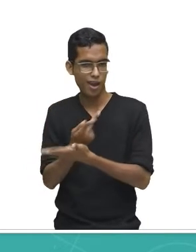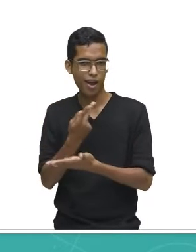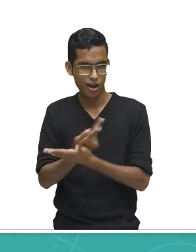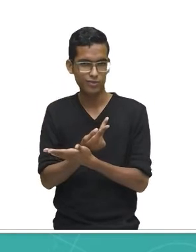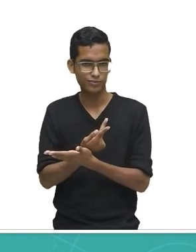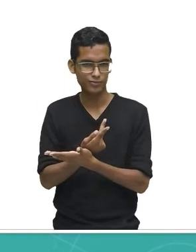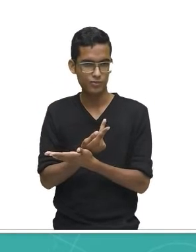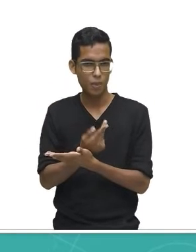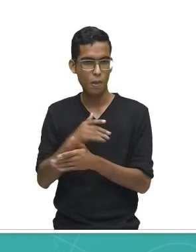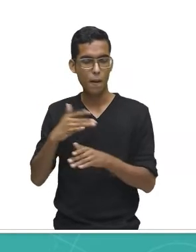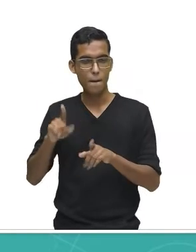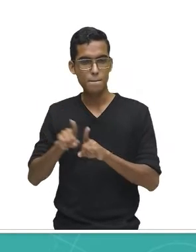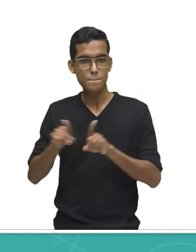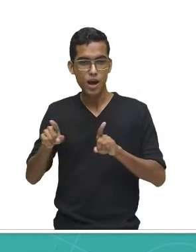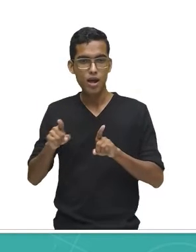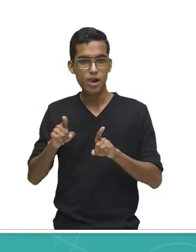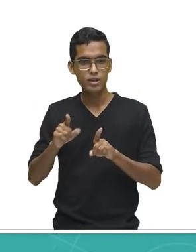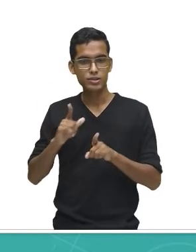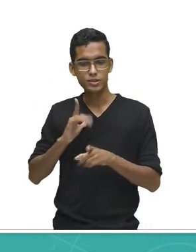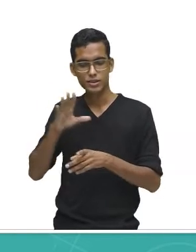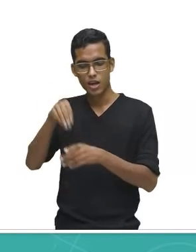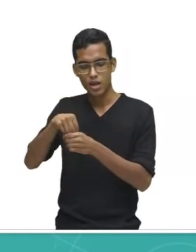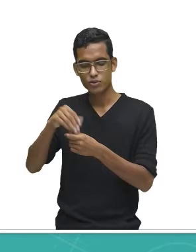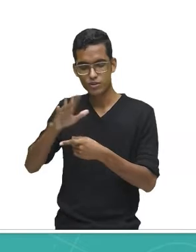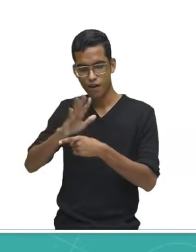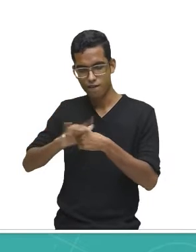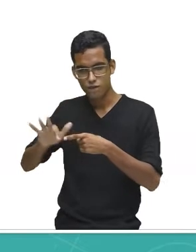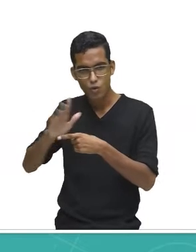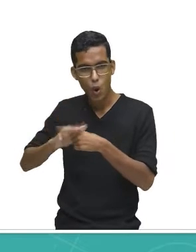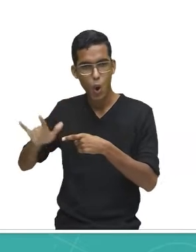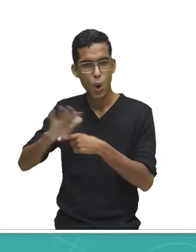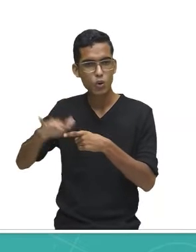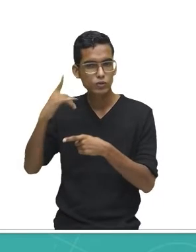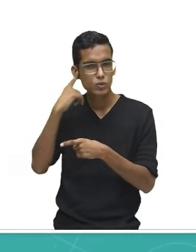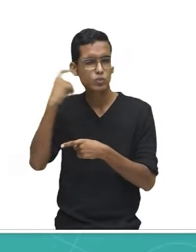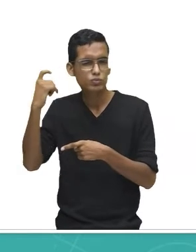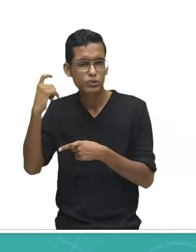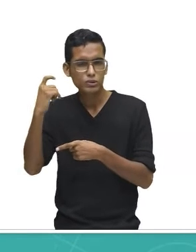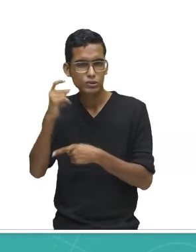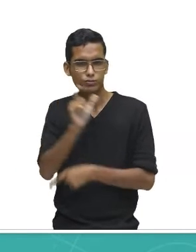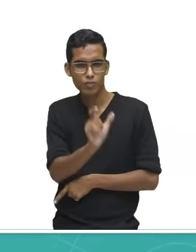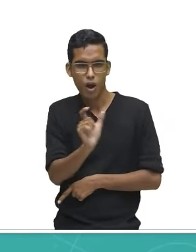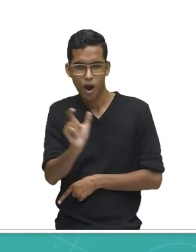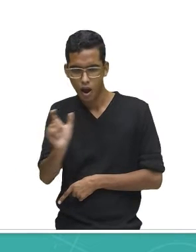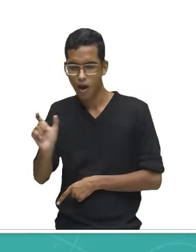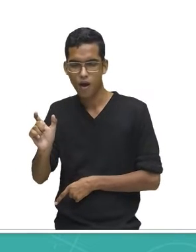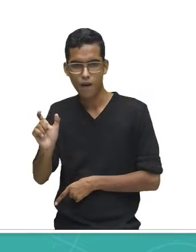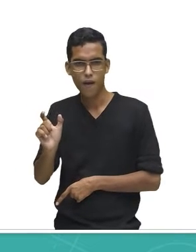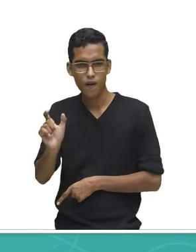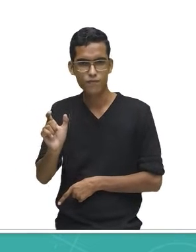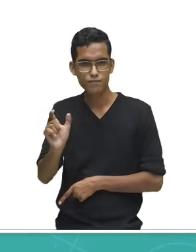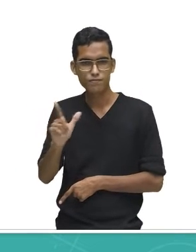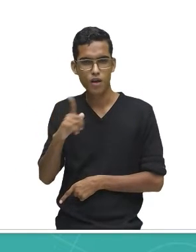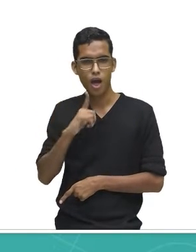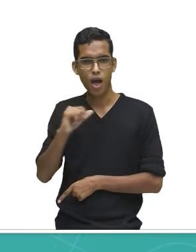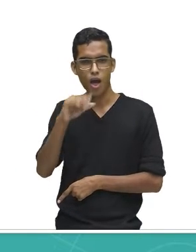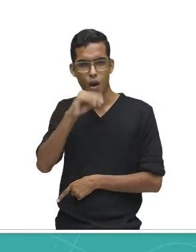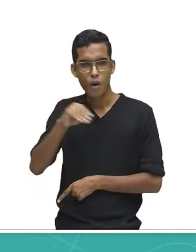que é parte do som, né, das palavras, trata da pronúncia de acordo com a